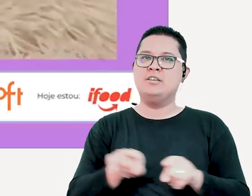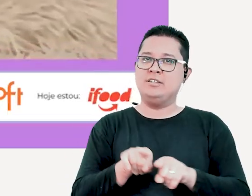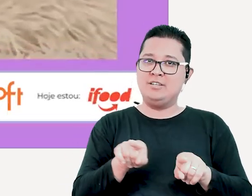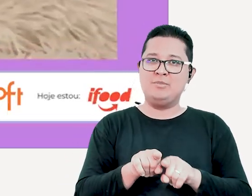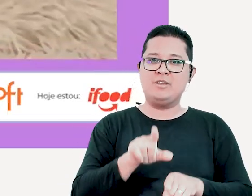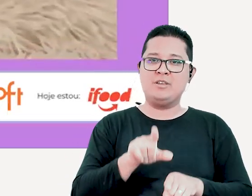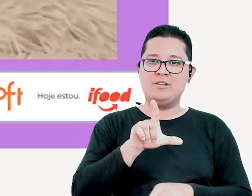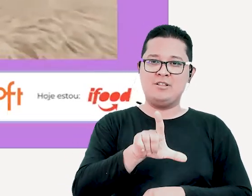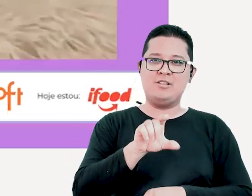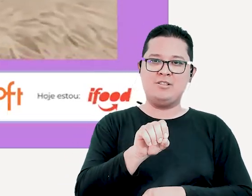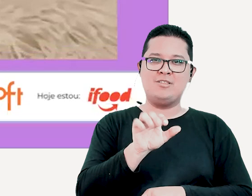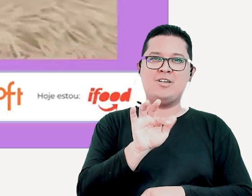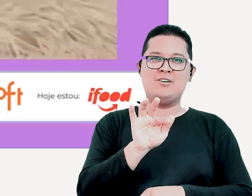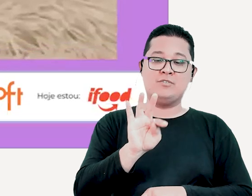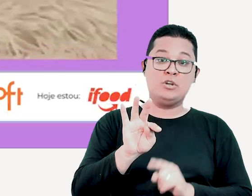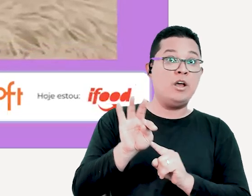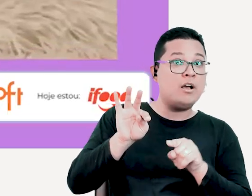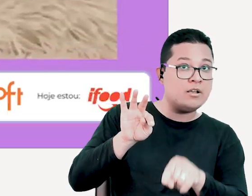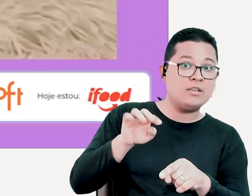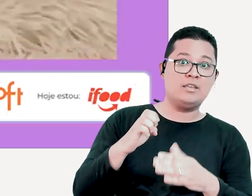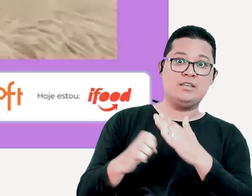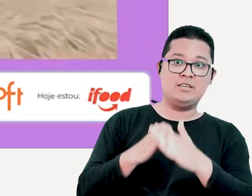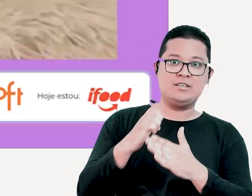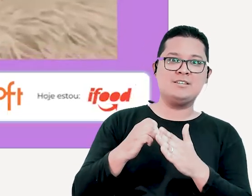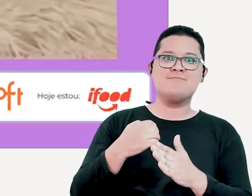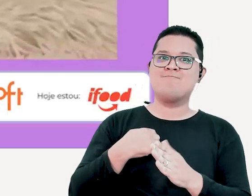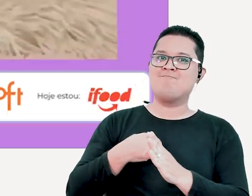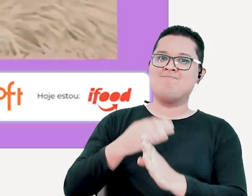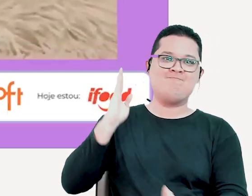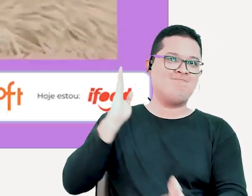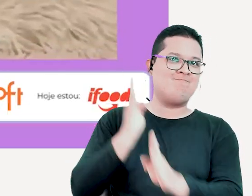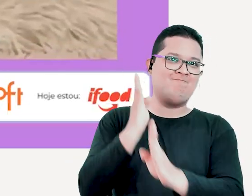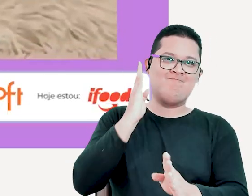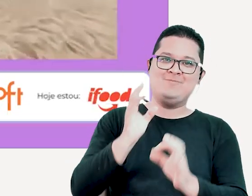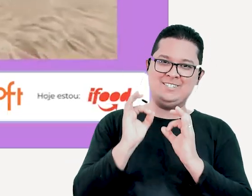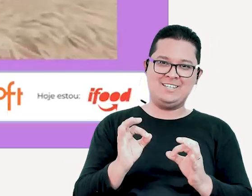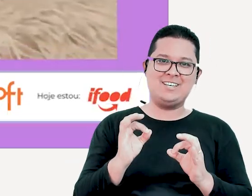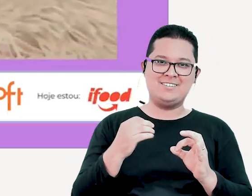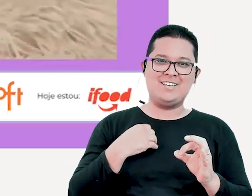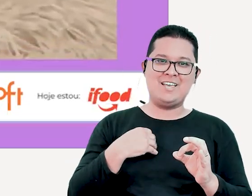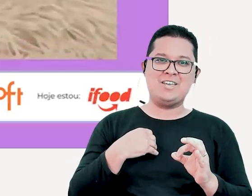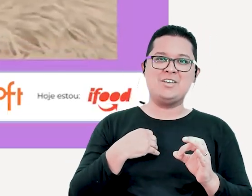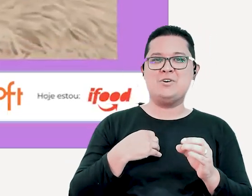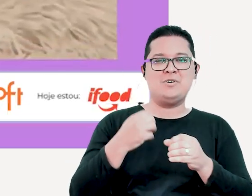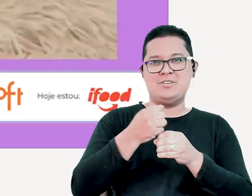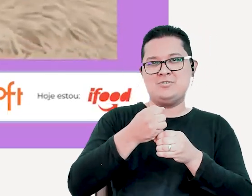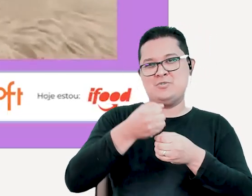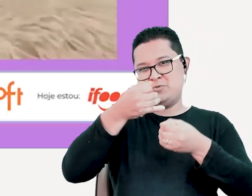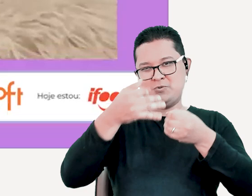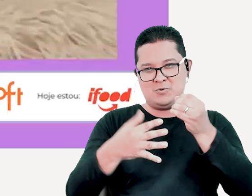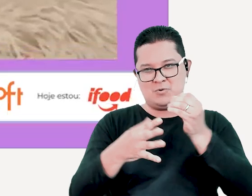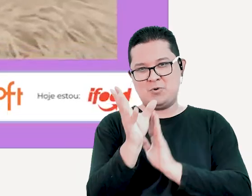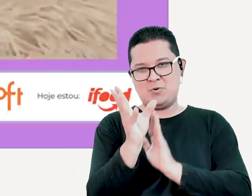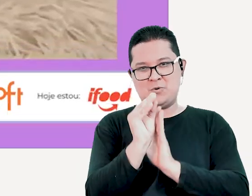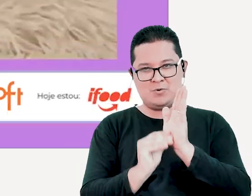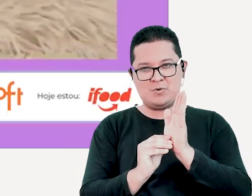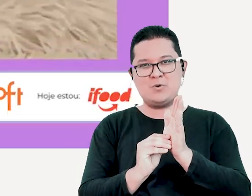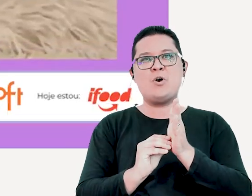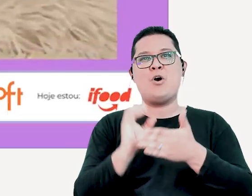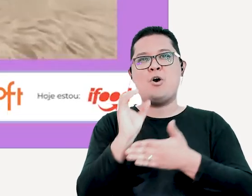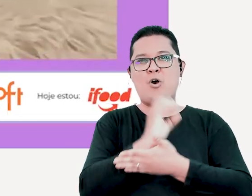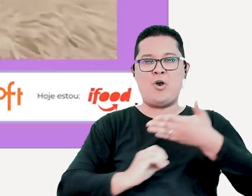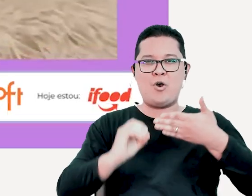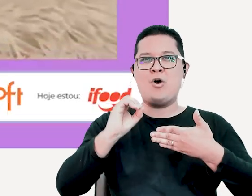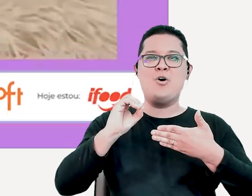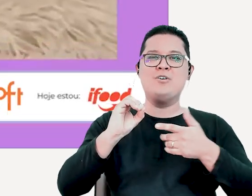larguei mais e pretendo não largar, porque é uma área que eu sou muito apaixonada. E hoje eu estou aqui no iFood,